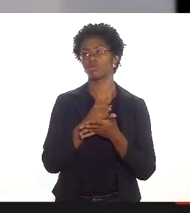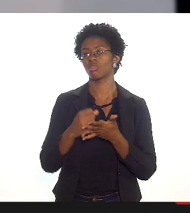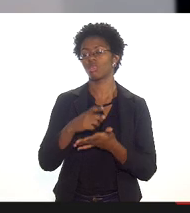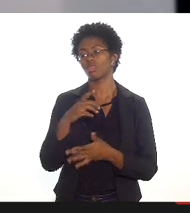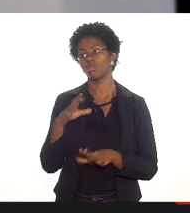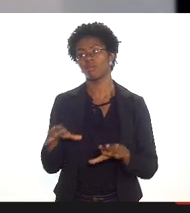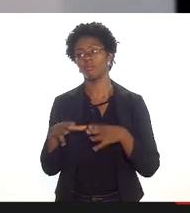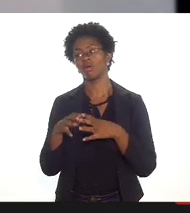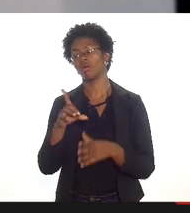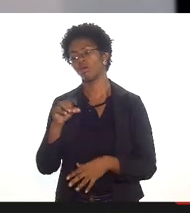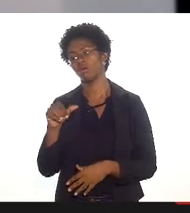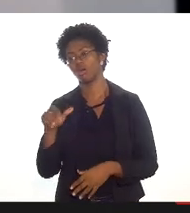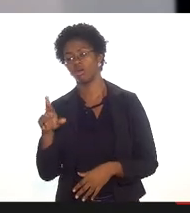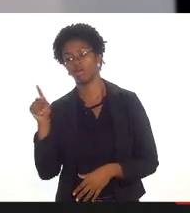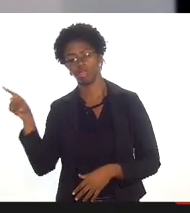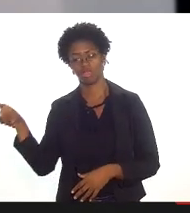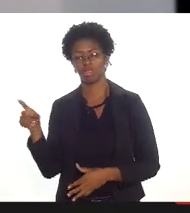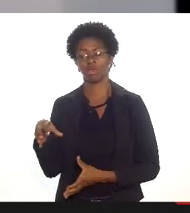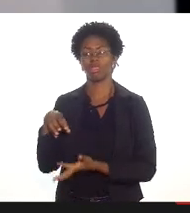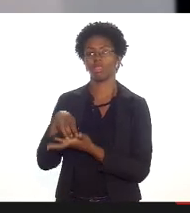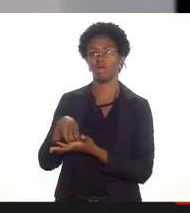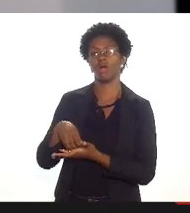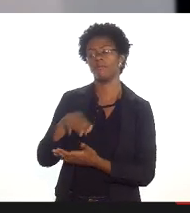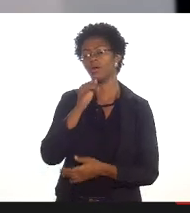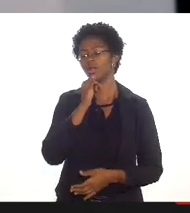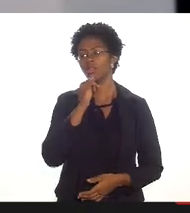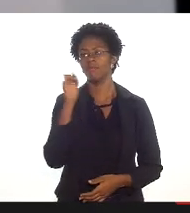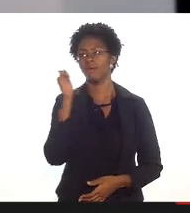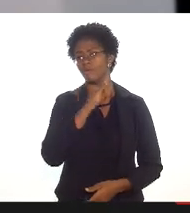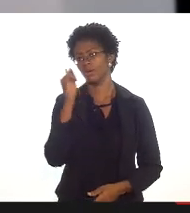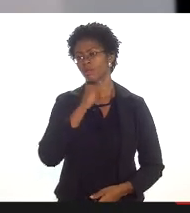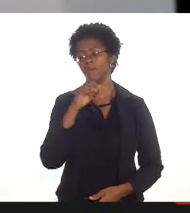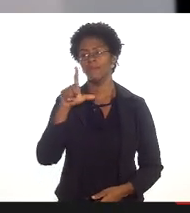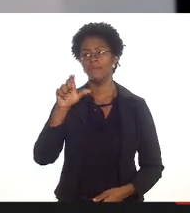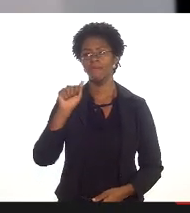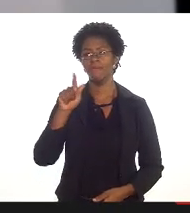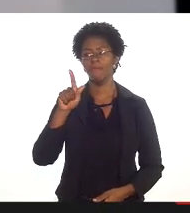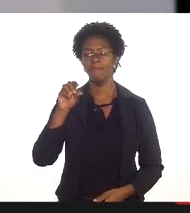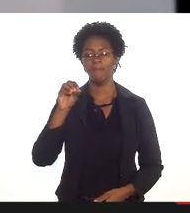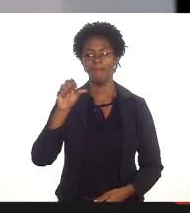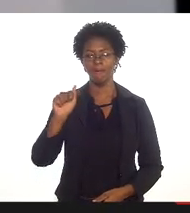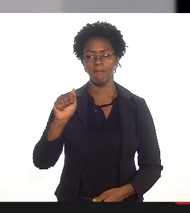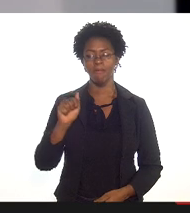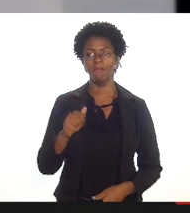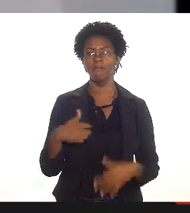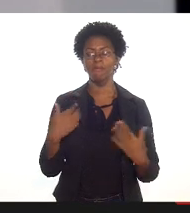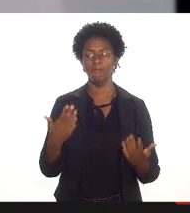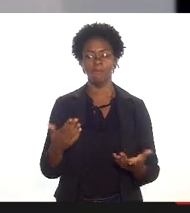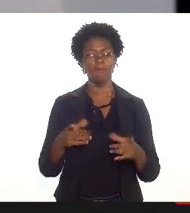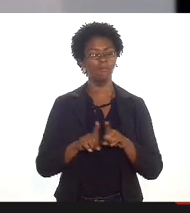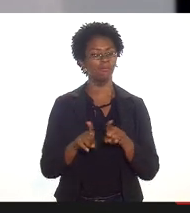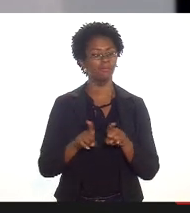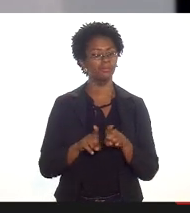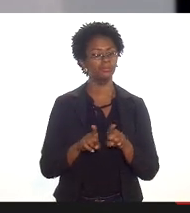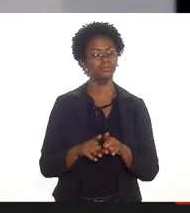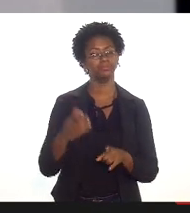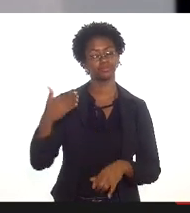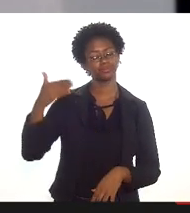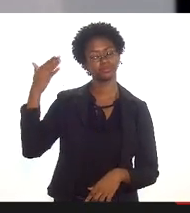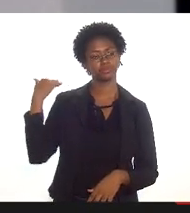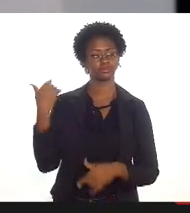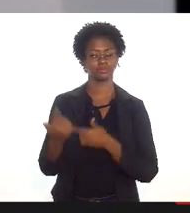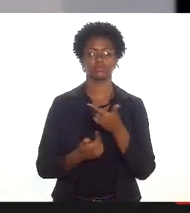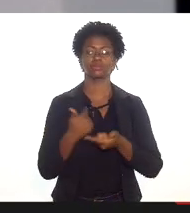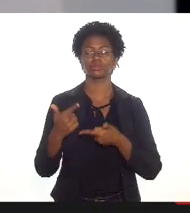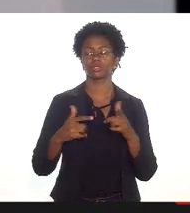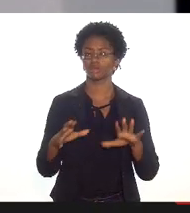Reddor dentro de unidades como Ipanema e Lagoa, né? E, além disso, na época em que nós trabalhamos